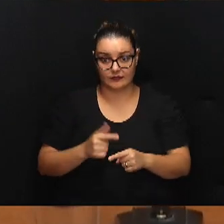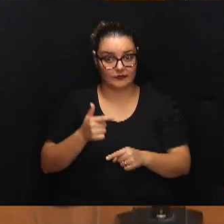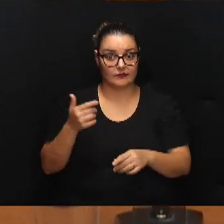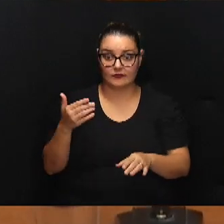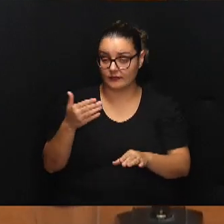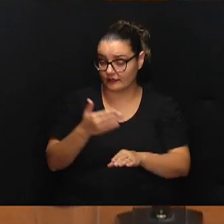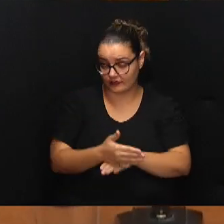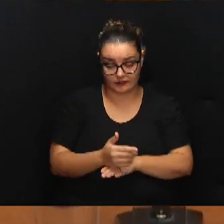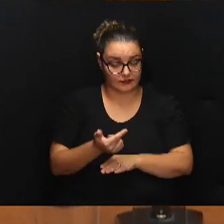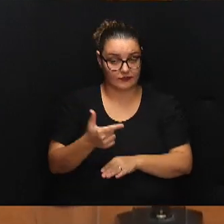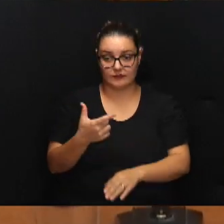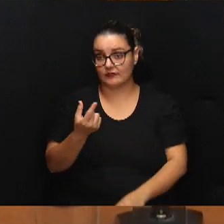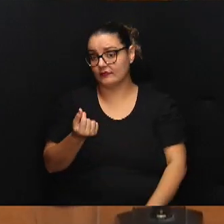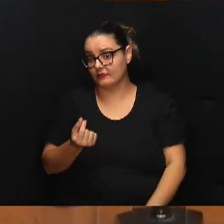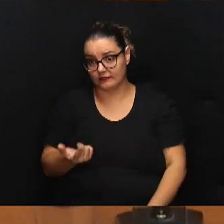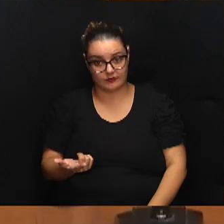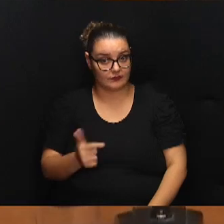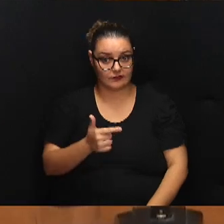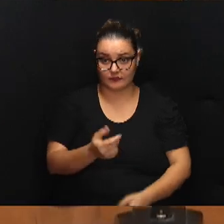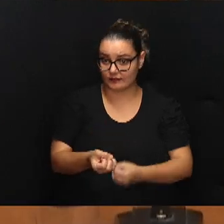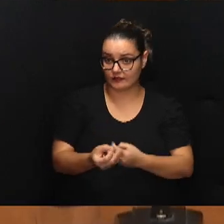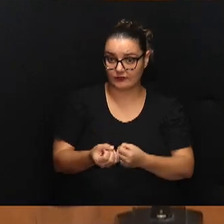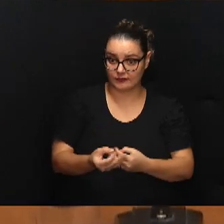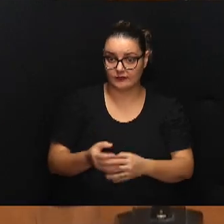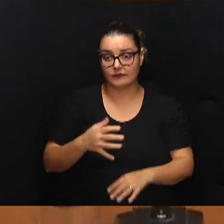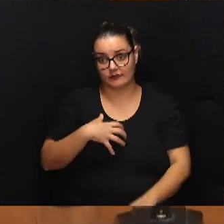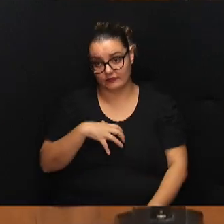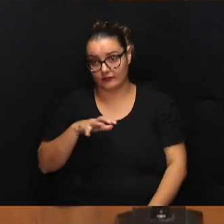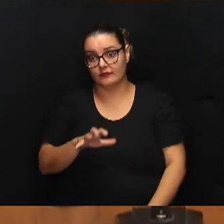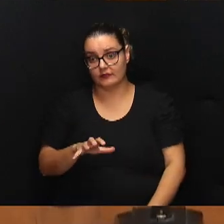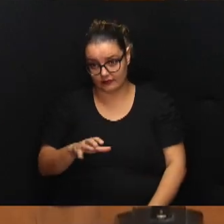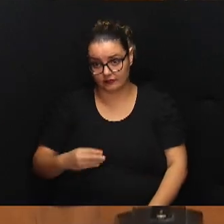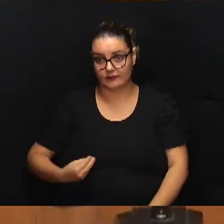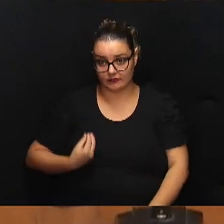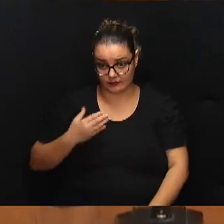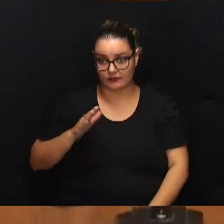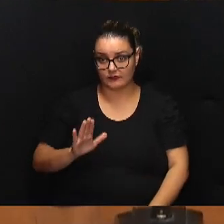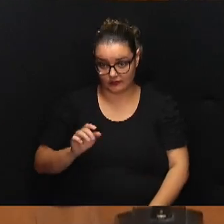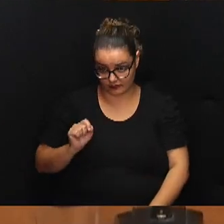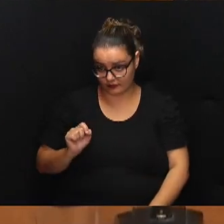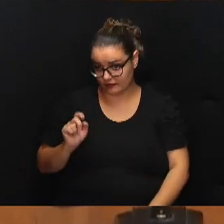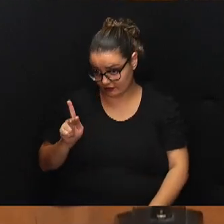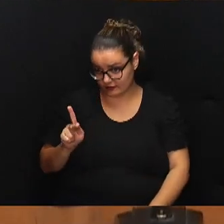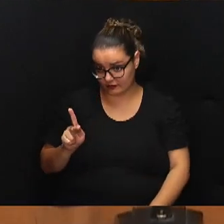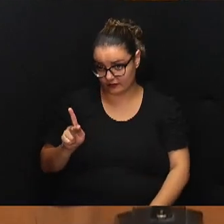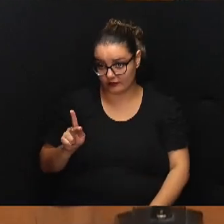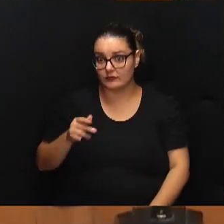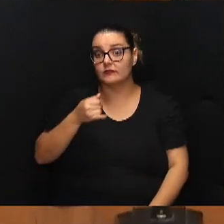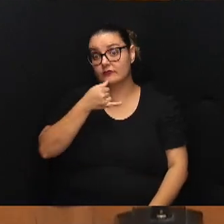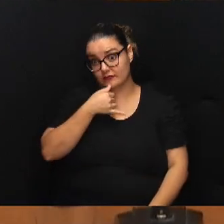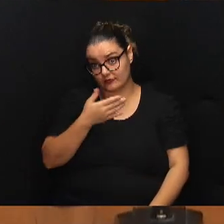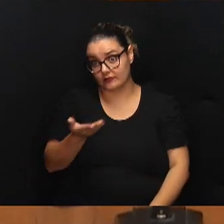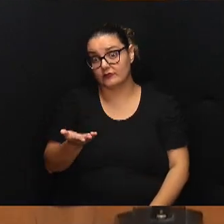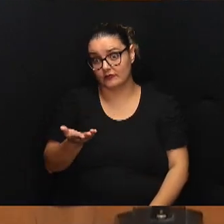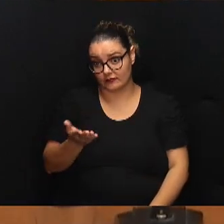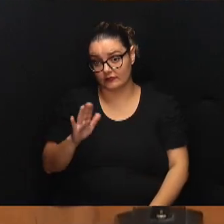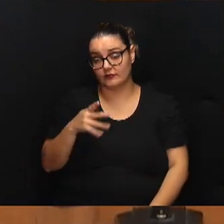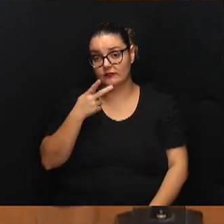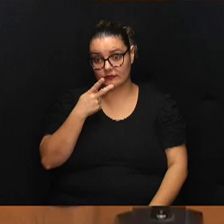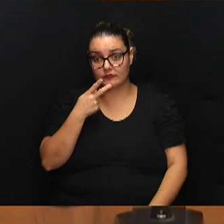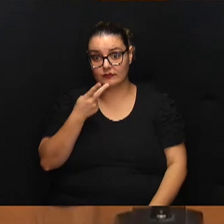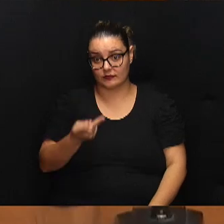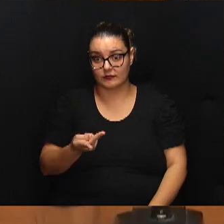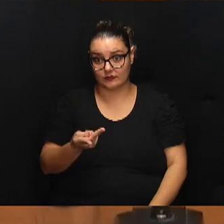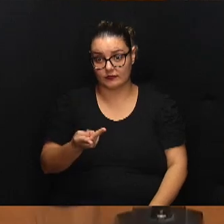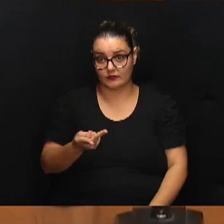você não tem condições, você não tem informação, então é isso que você tem de vida, tá bom? Muito triste, né? Quando a gente fala,